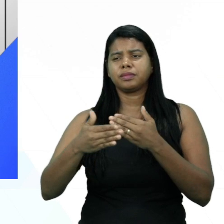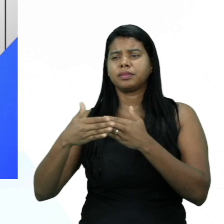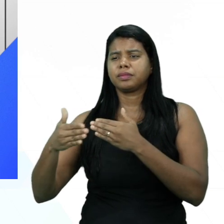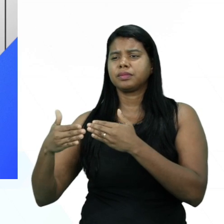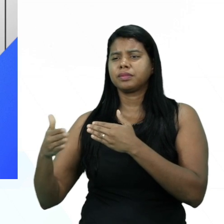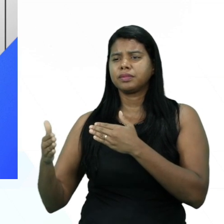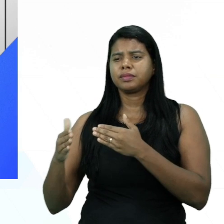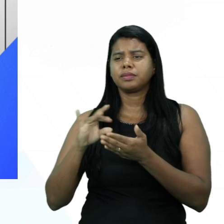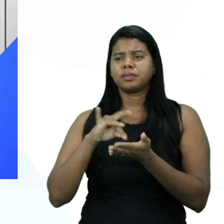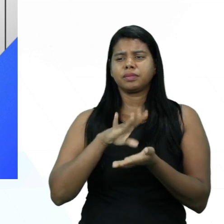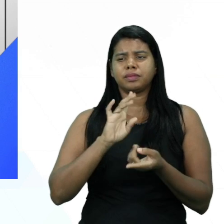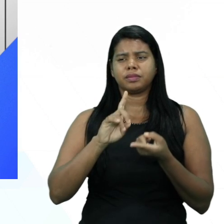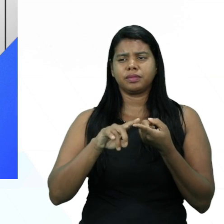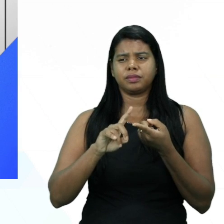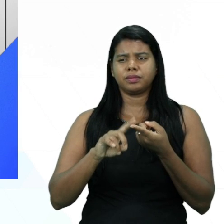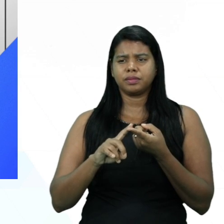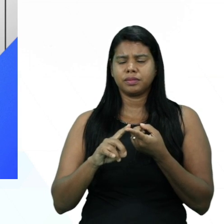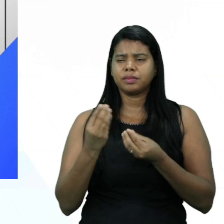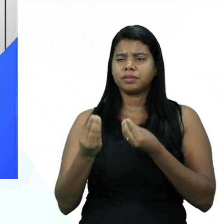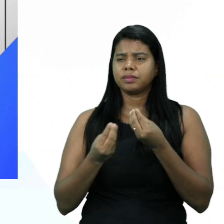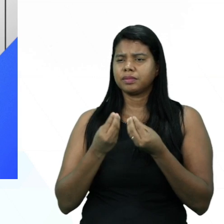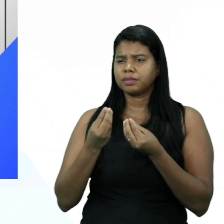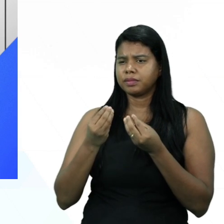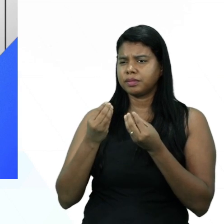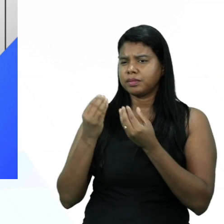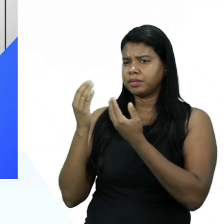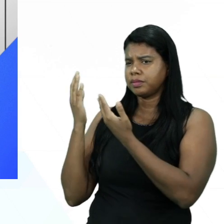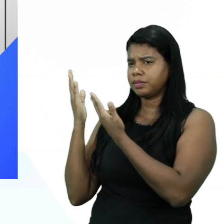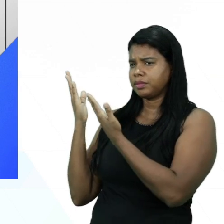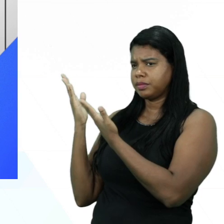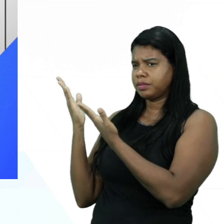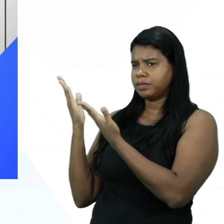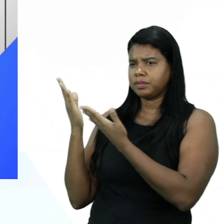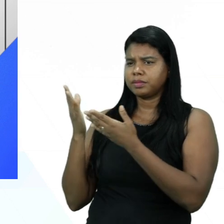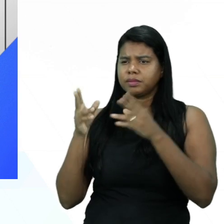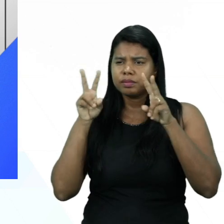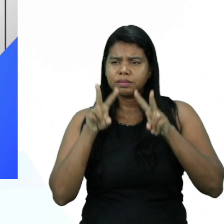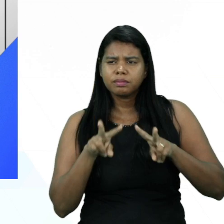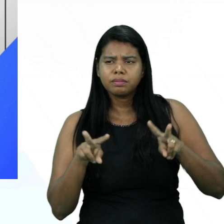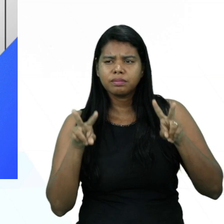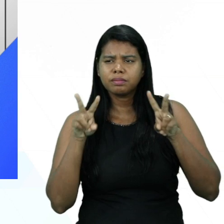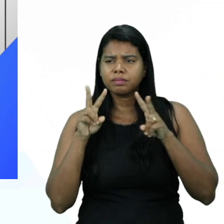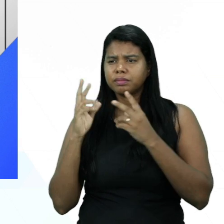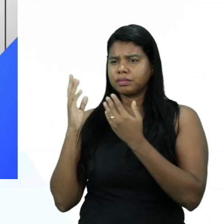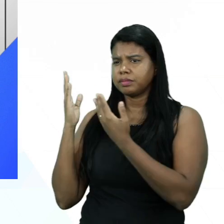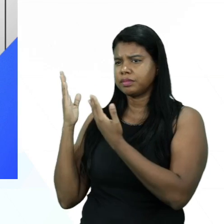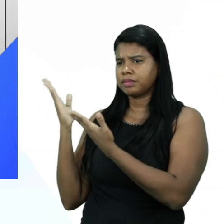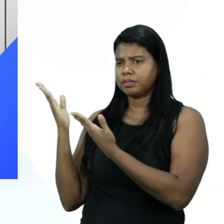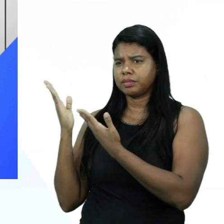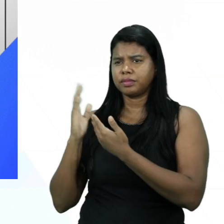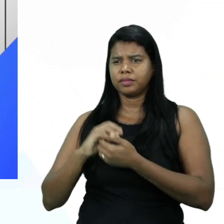campo compositivo, como você pode observar nessa figura. Nós já mostramos para você.